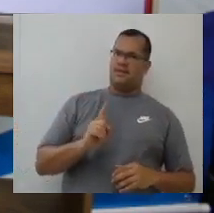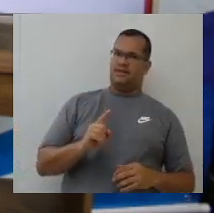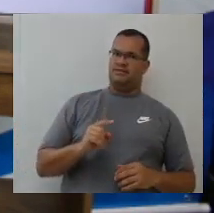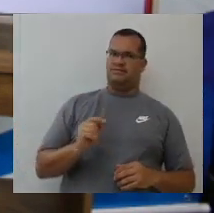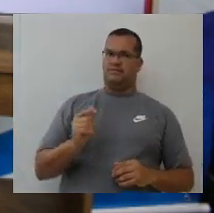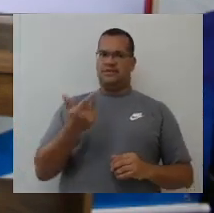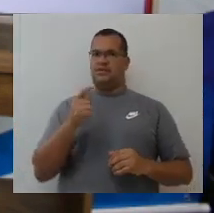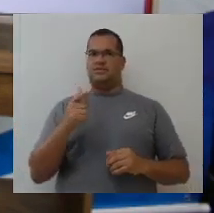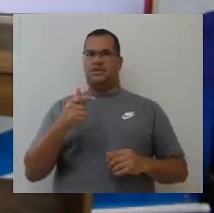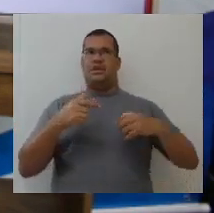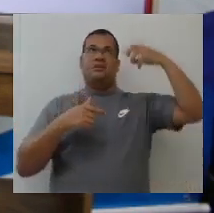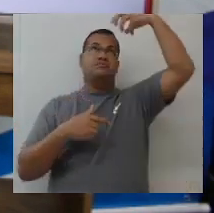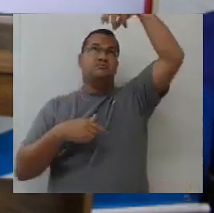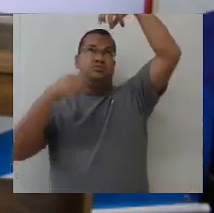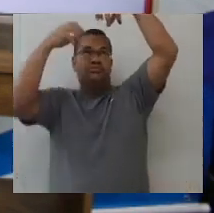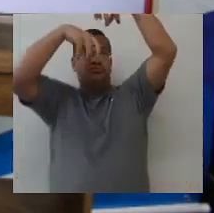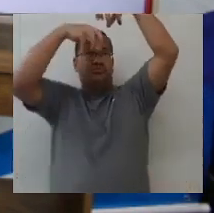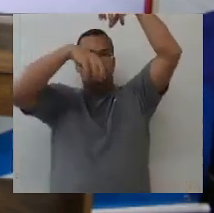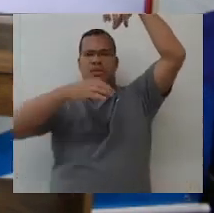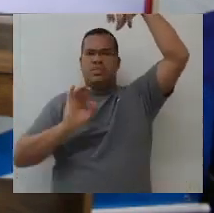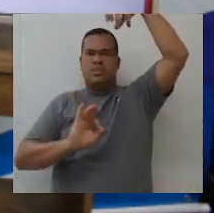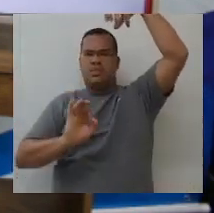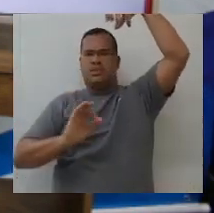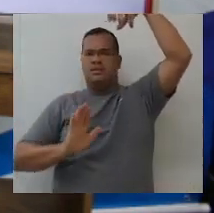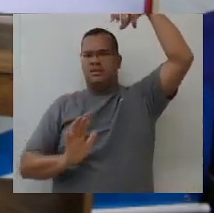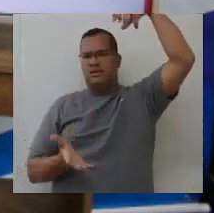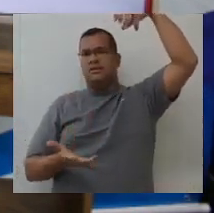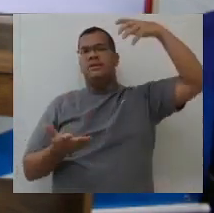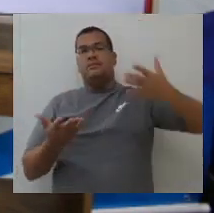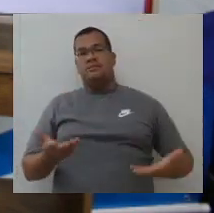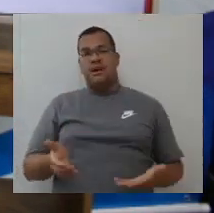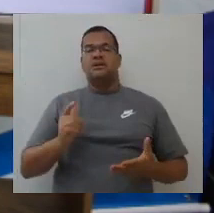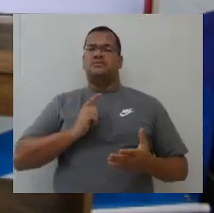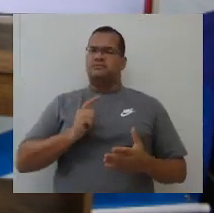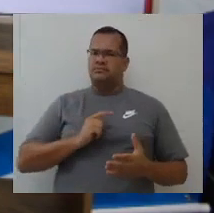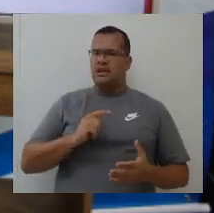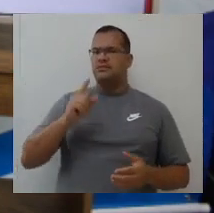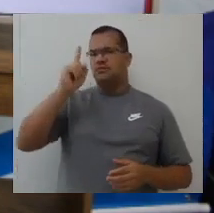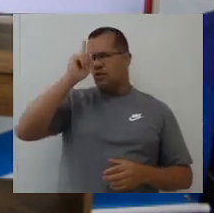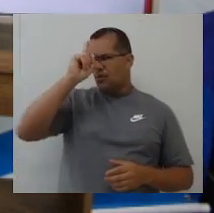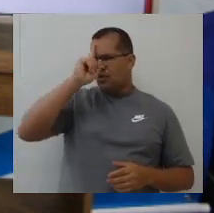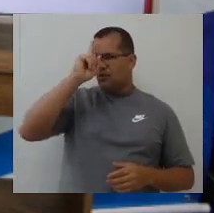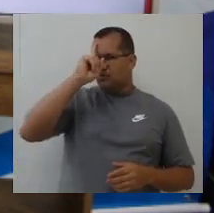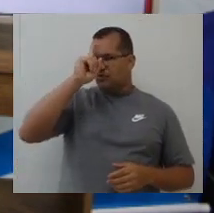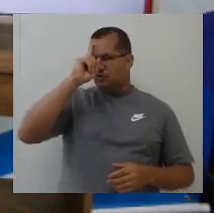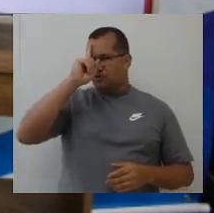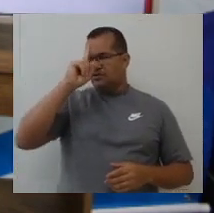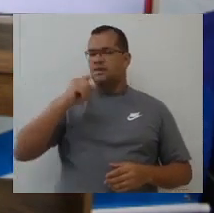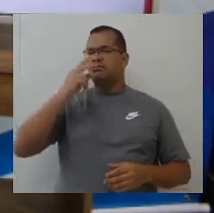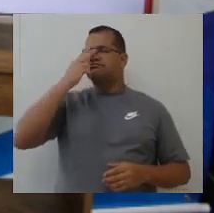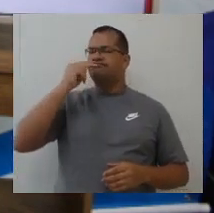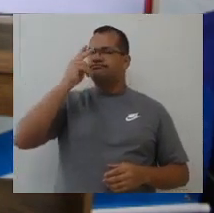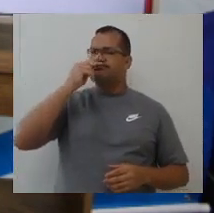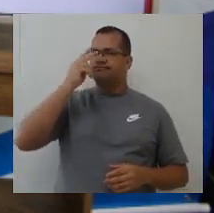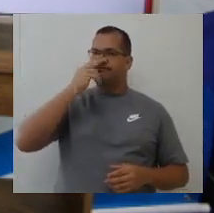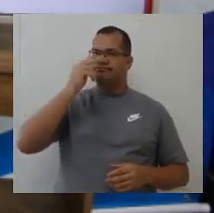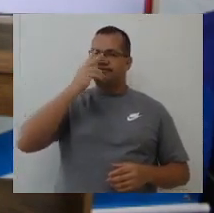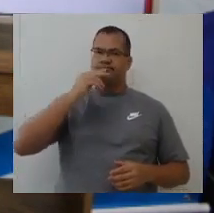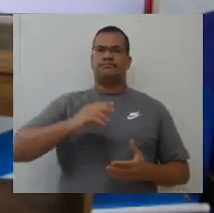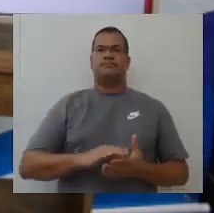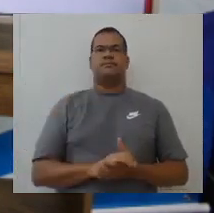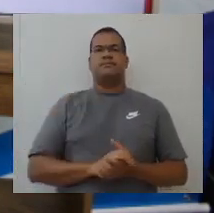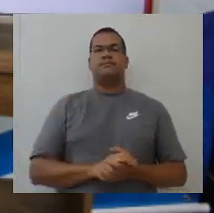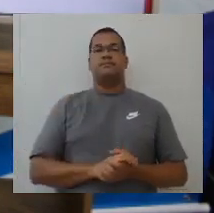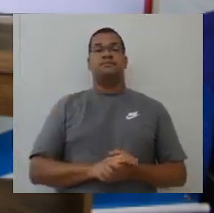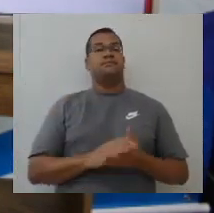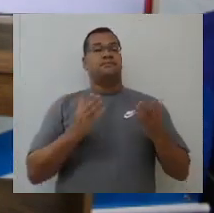aqui caindo água na minha cabeça, eu não estou tomando banho agora nesse exato momento. Mas são ações que eu realizo frequentemente, repetidas vezes.